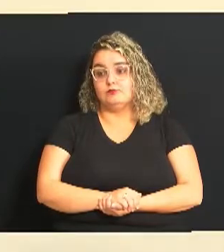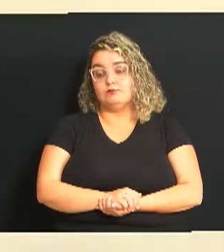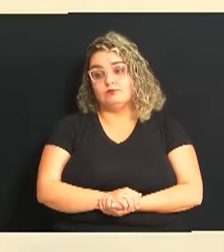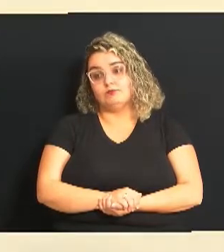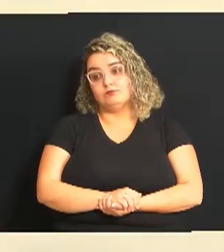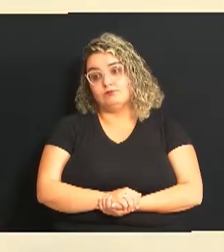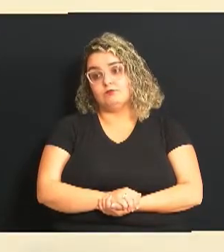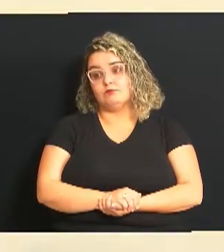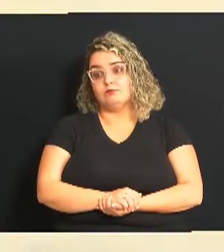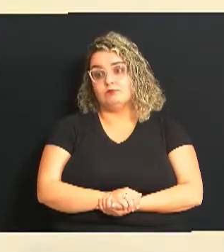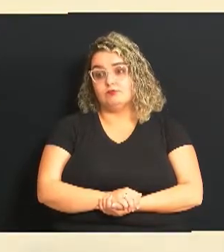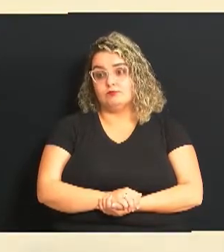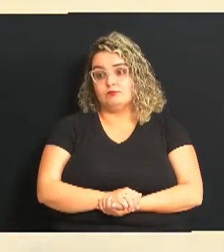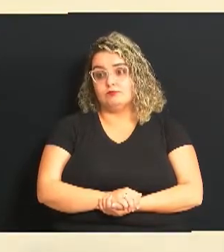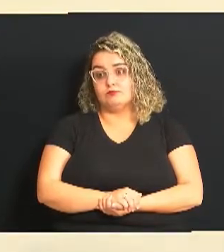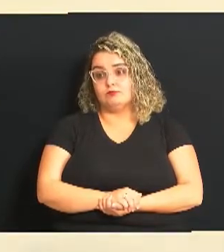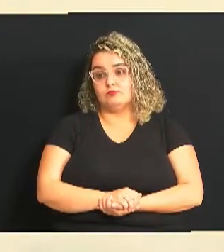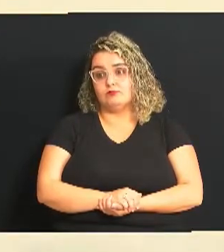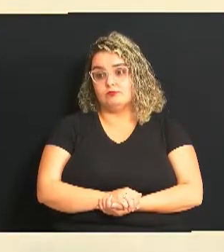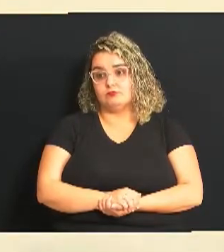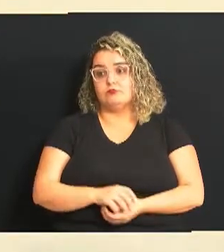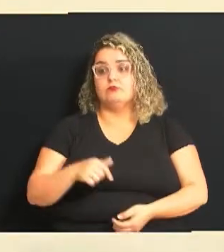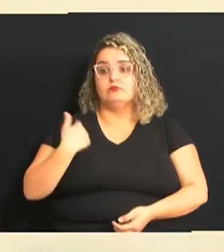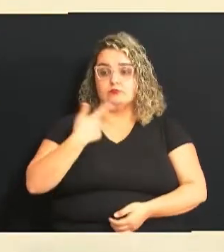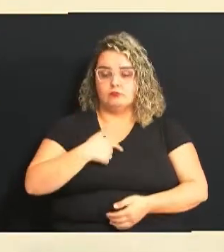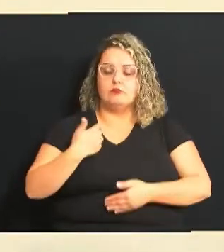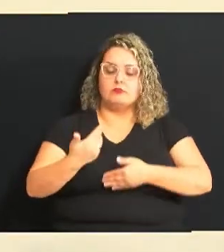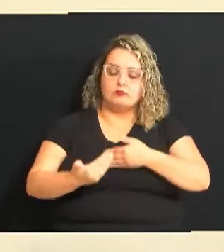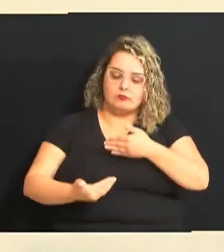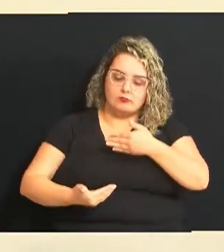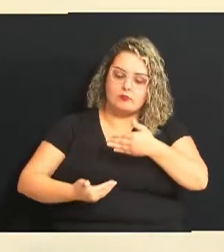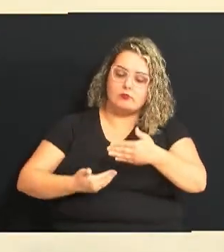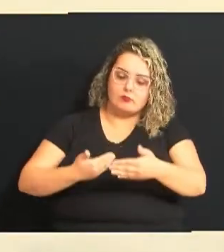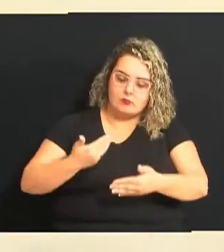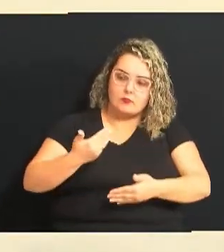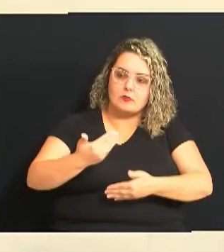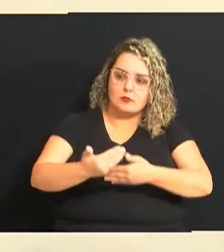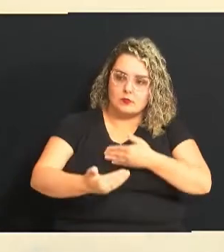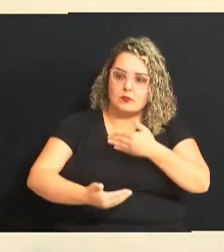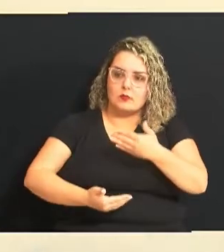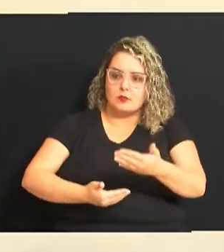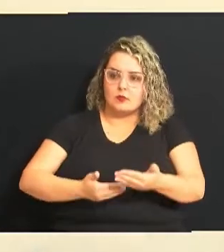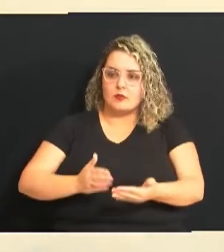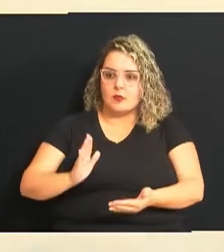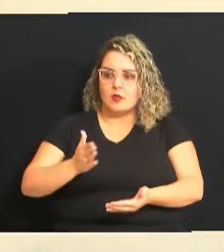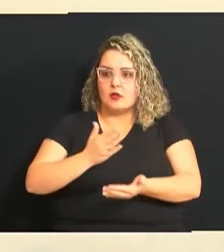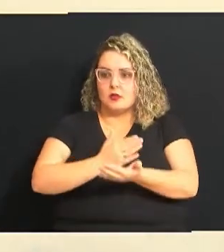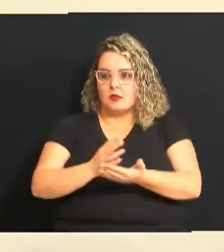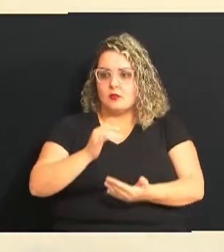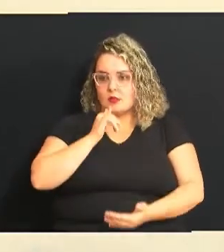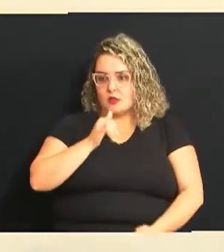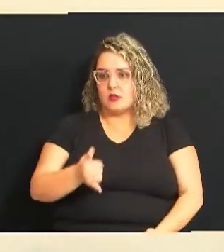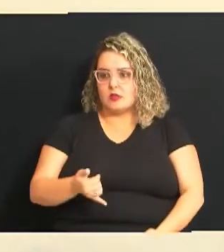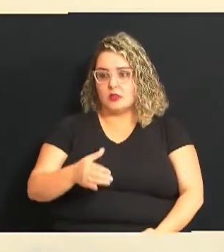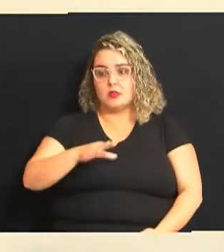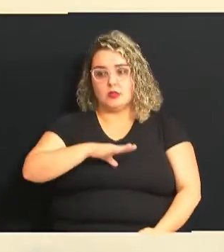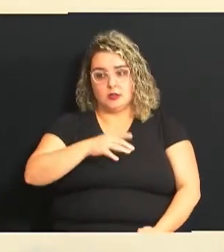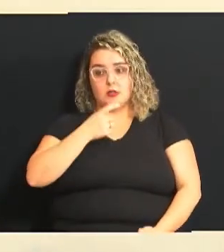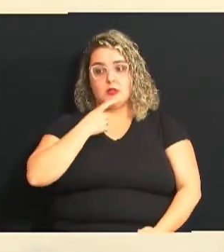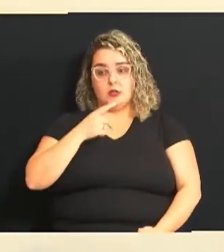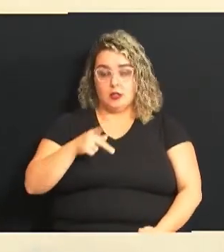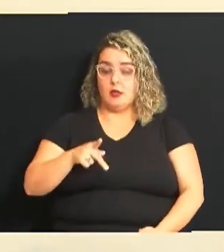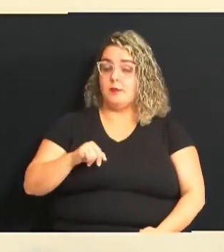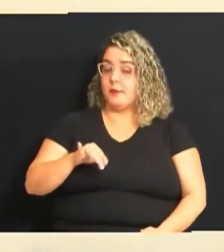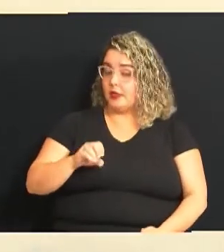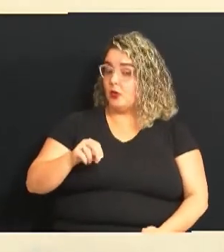a gente estamos andando, né? Foi o que eu já até comecei a minha fala. Campinas é pioneira, a